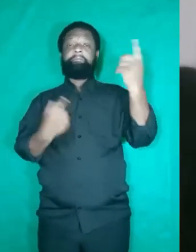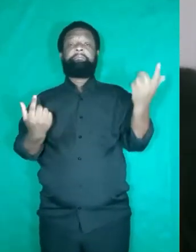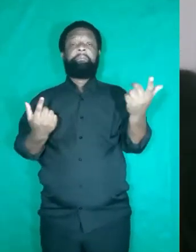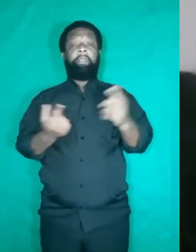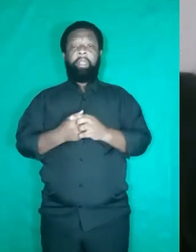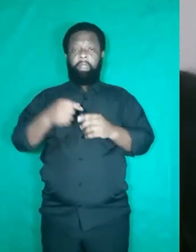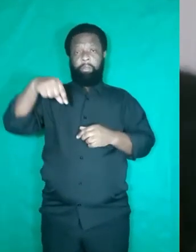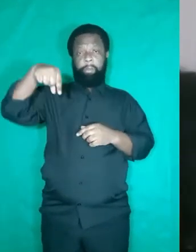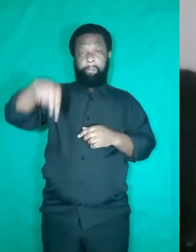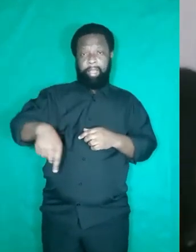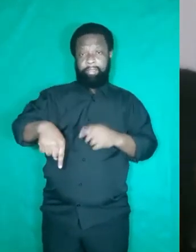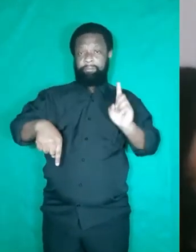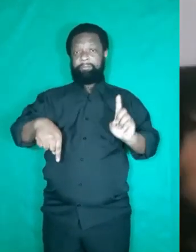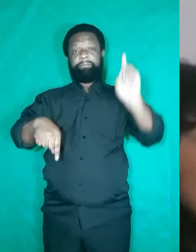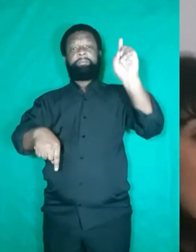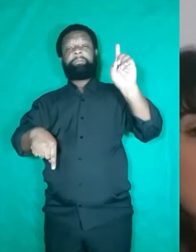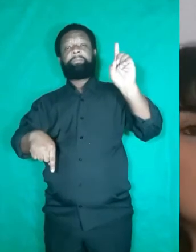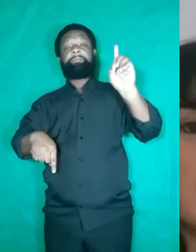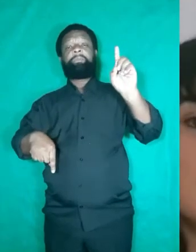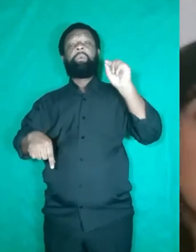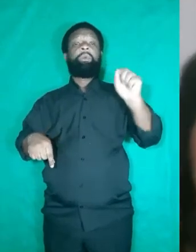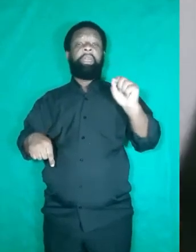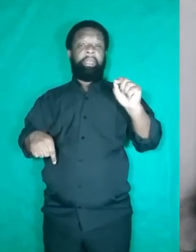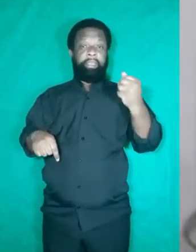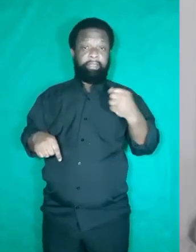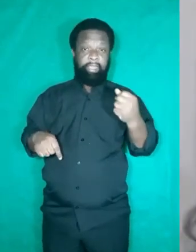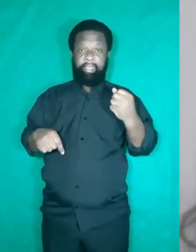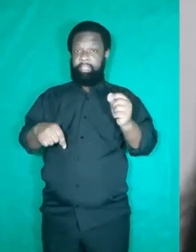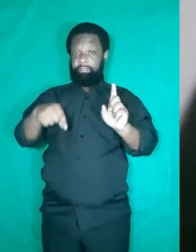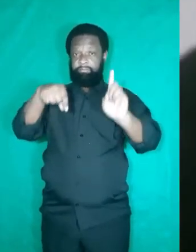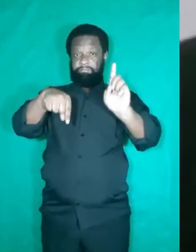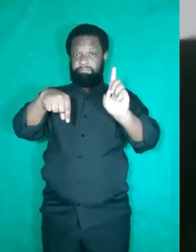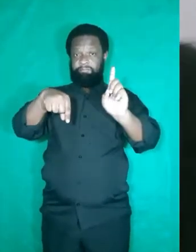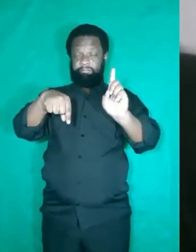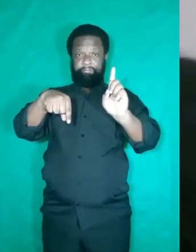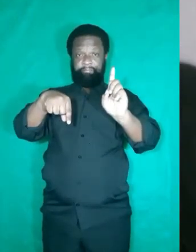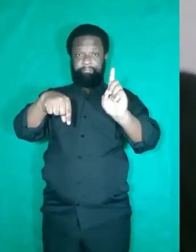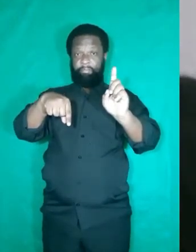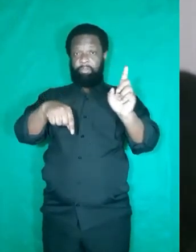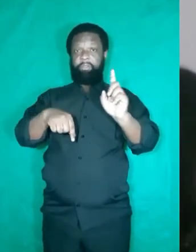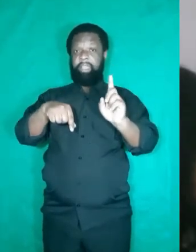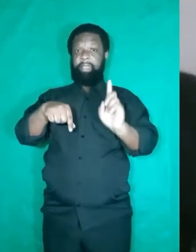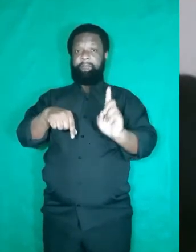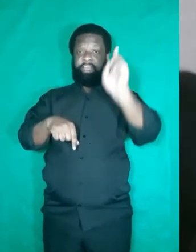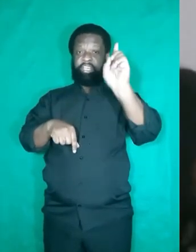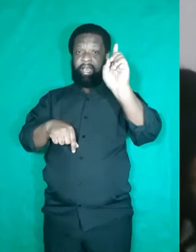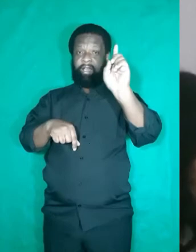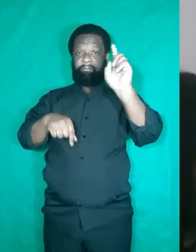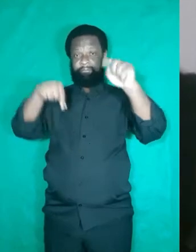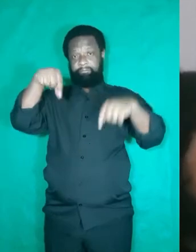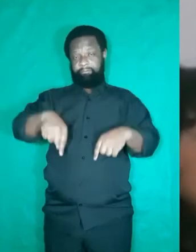um vetor para baixo e para cima. Ou seja, eles estão na mesma direção, que é na